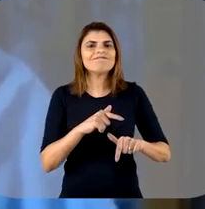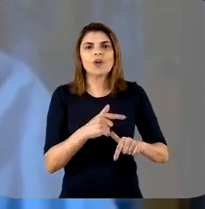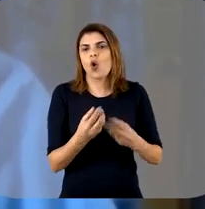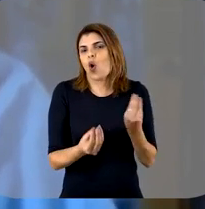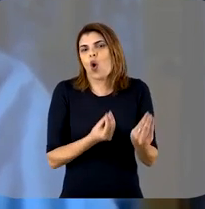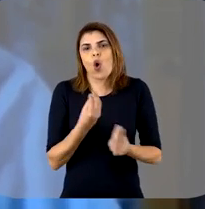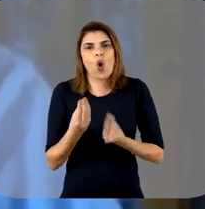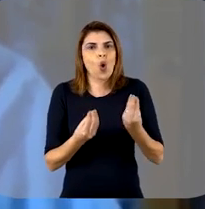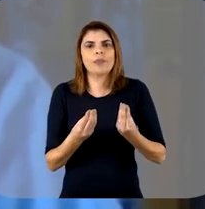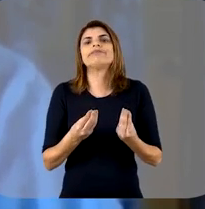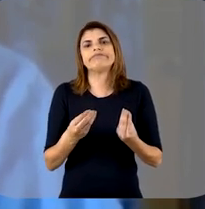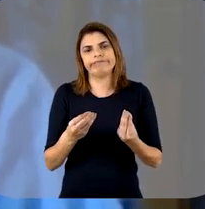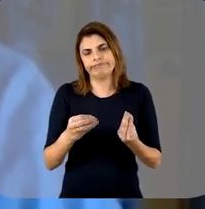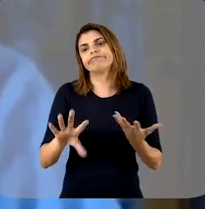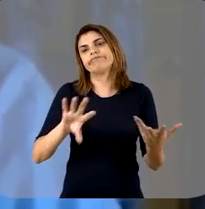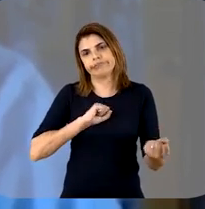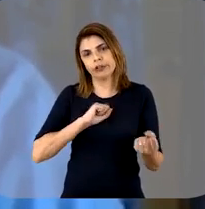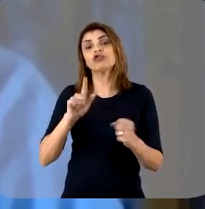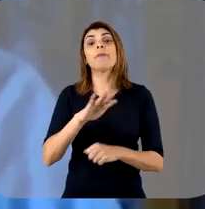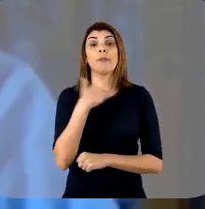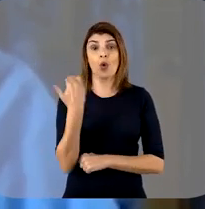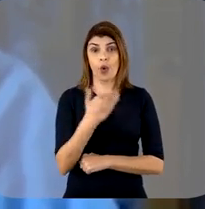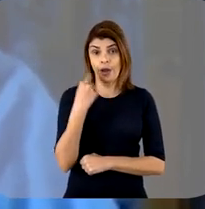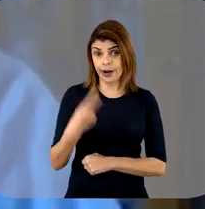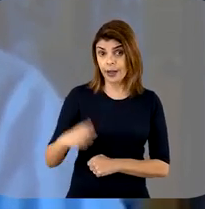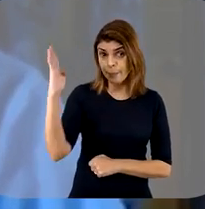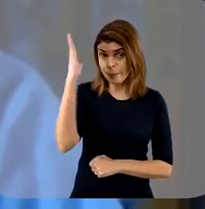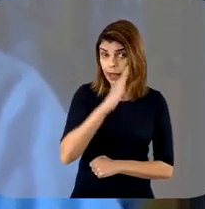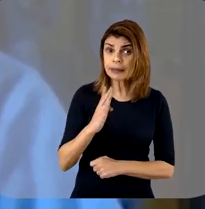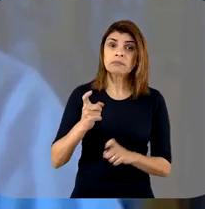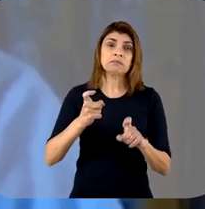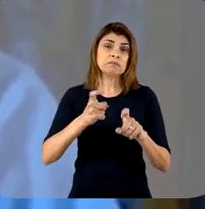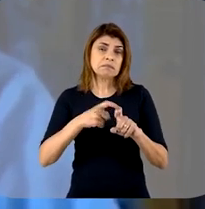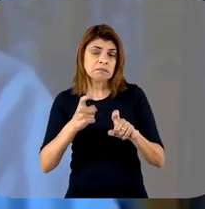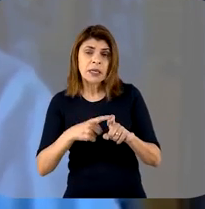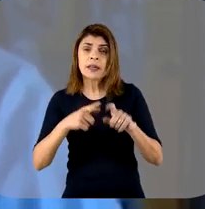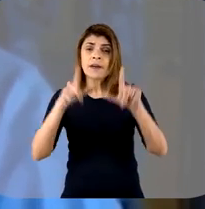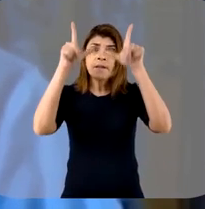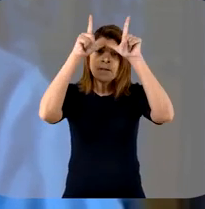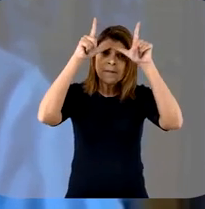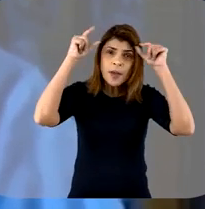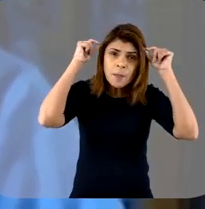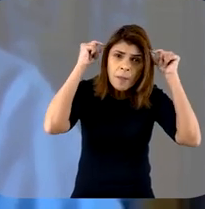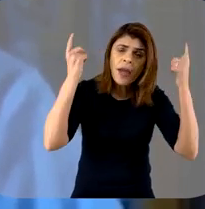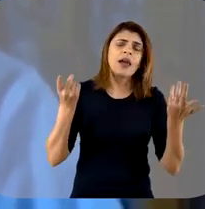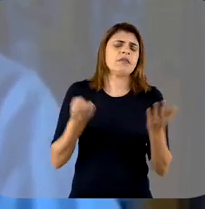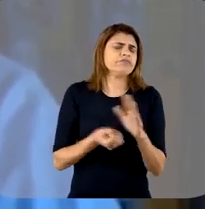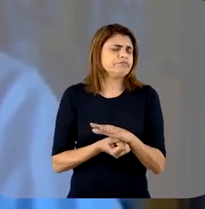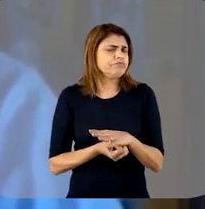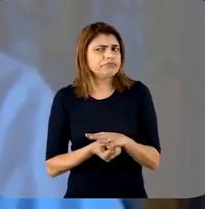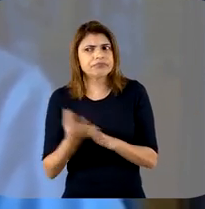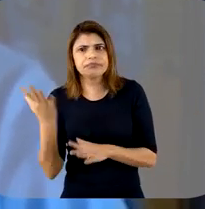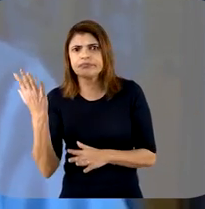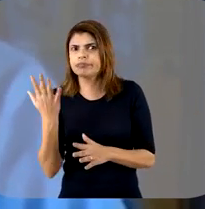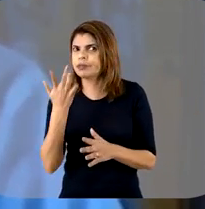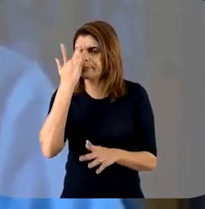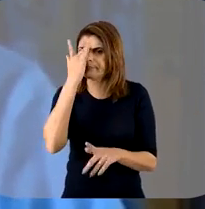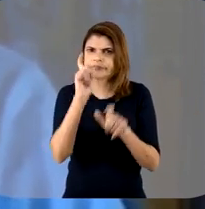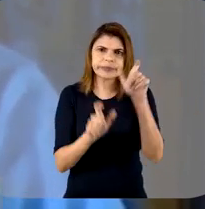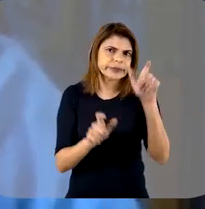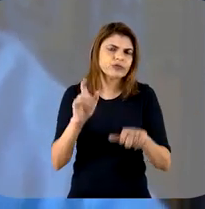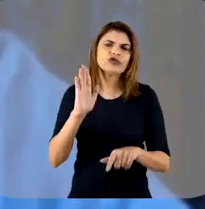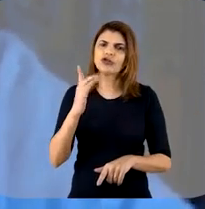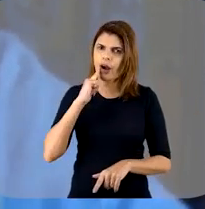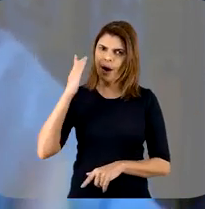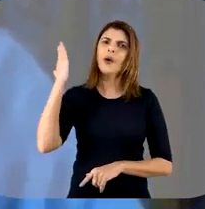de ser, né? Já morreram no Brasil alguns milhares de enfermeiras, algumas centenas de médicos, né?